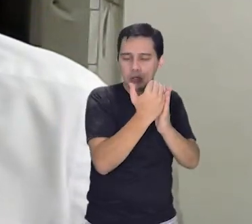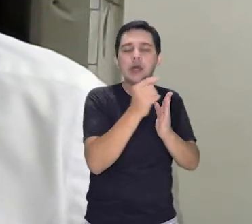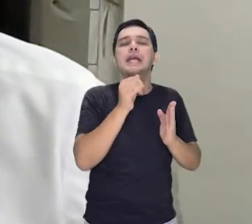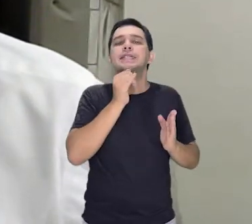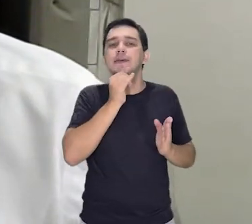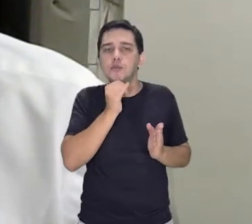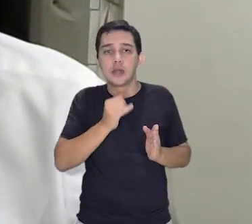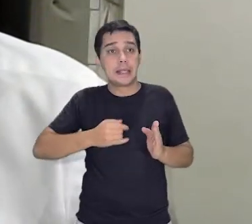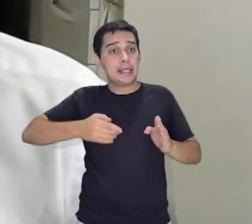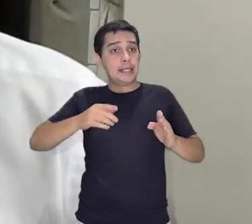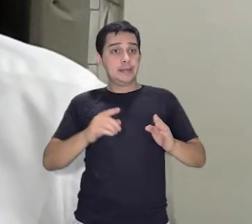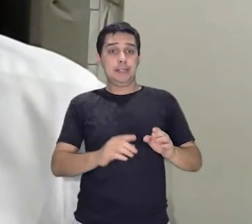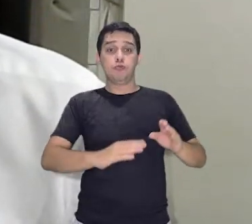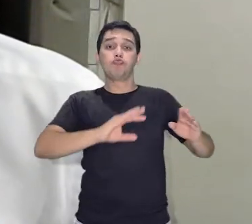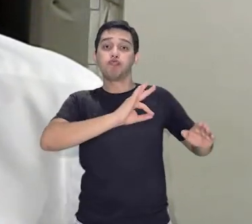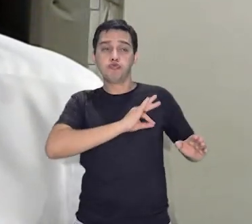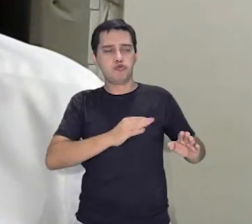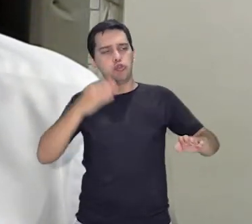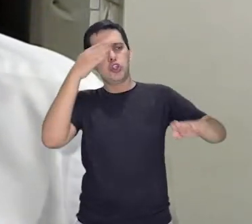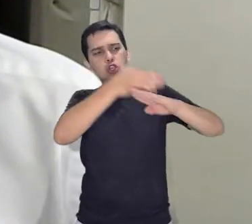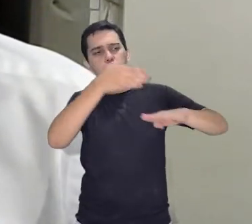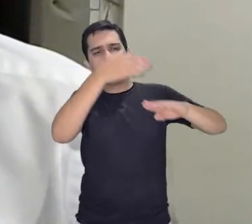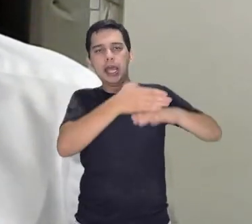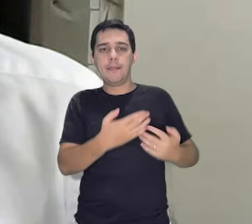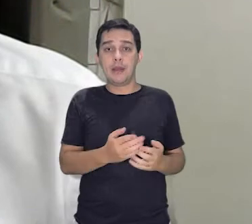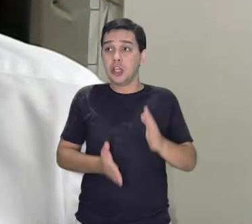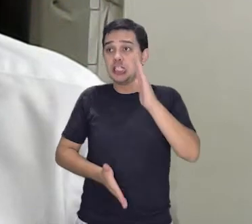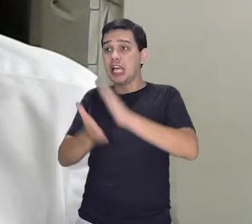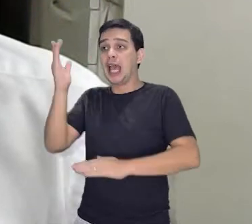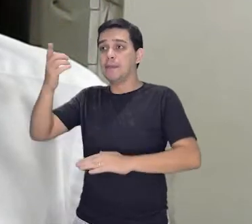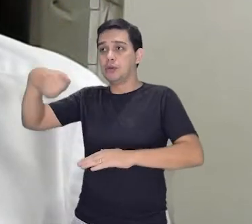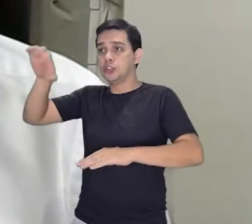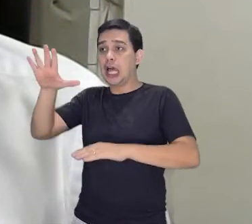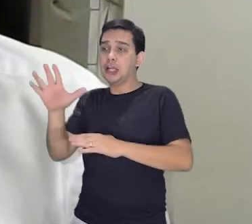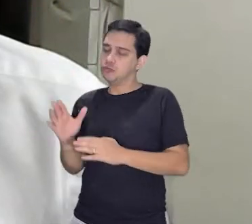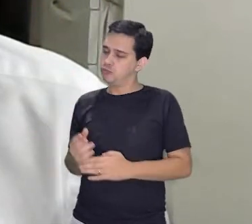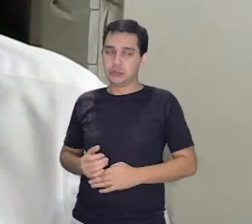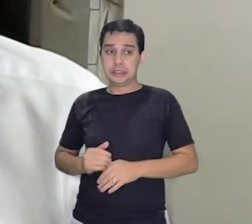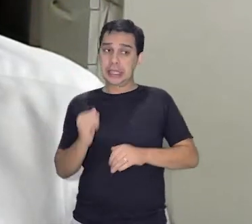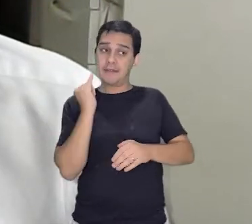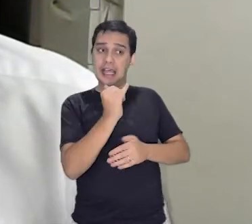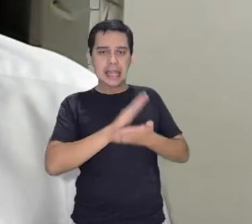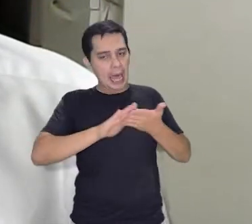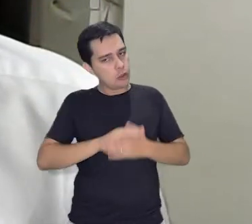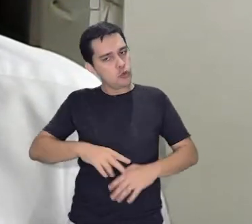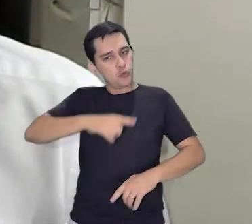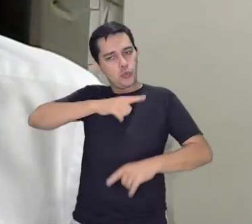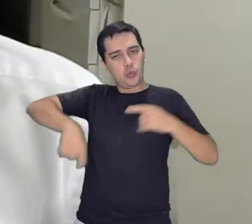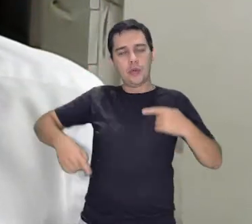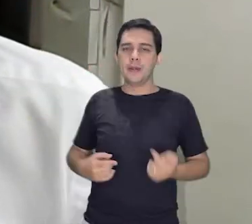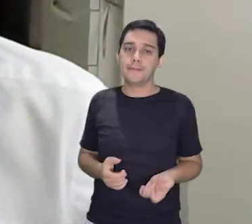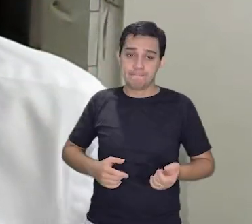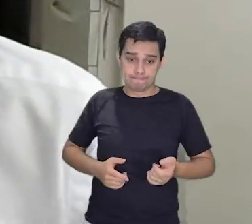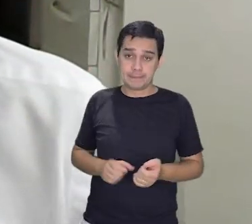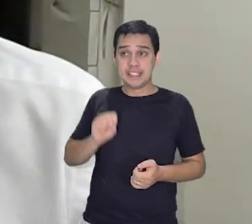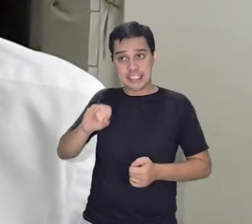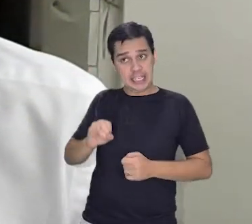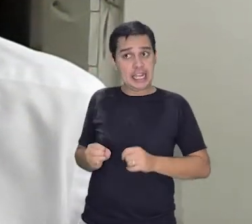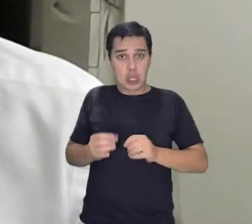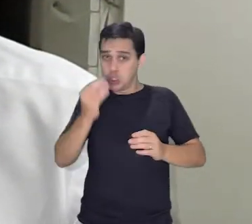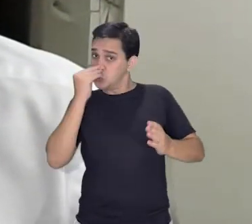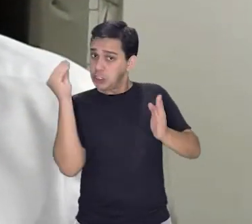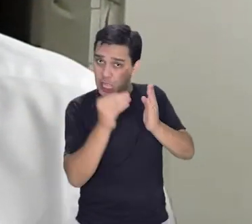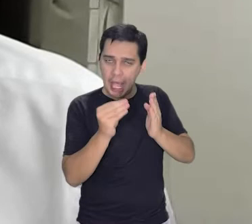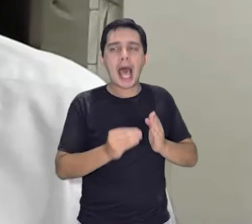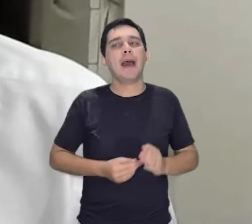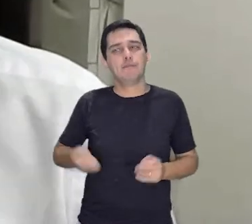comparecimento periódico, não se ausentar sem comunicação, e o descumprimento dessas medidas eventualmente pode ensejar a decretação futura